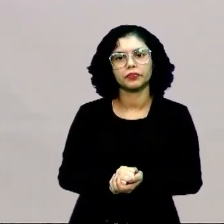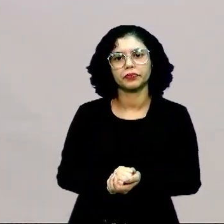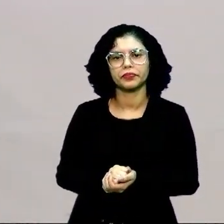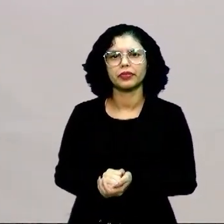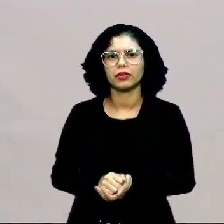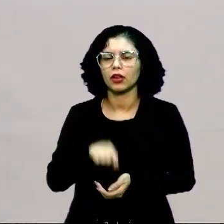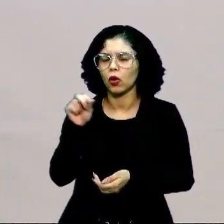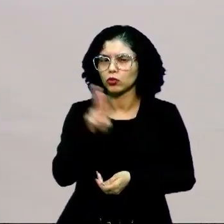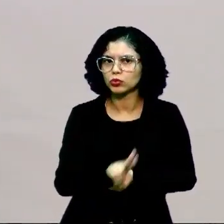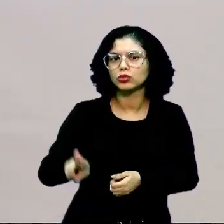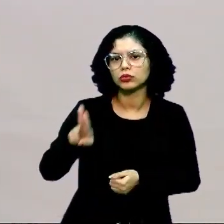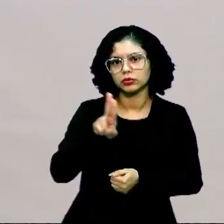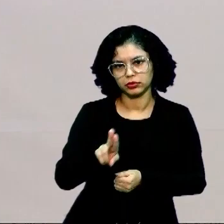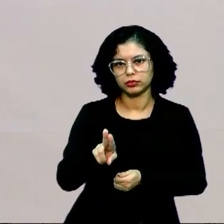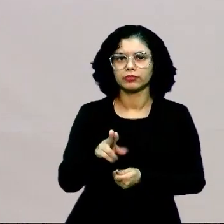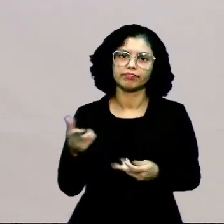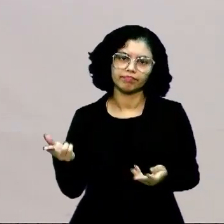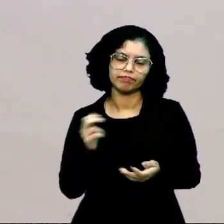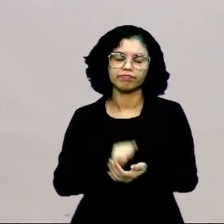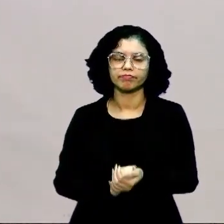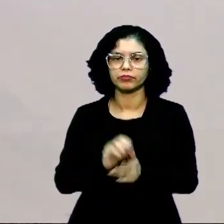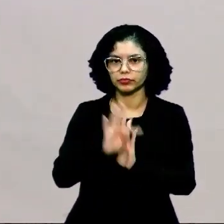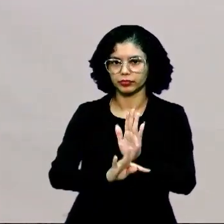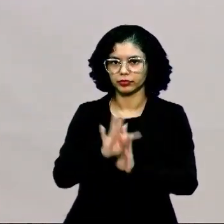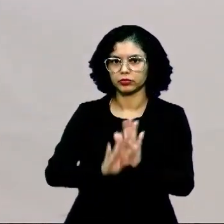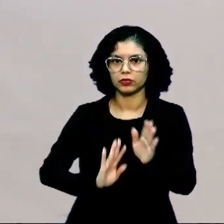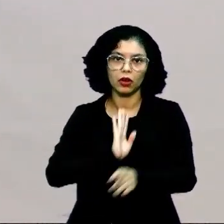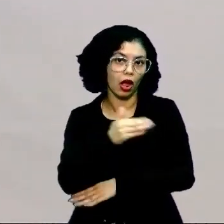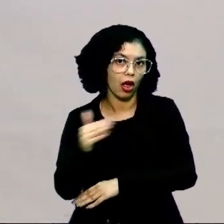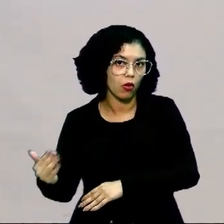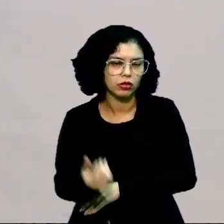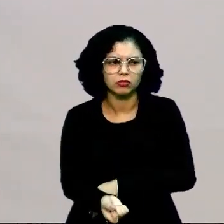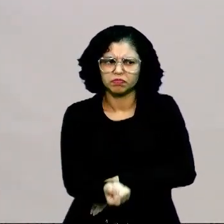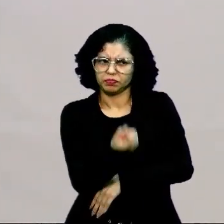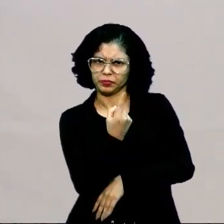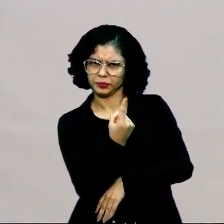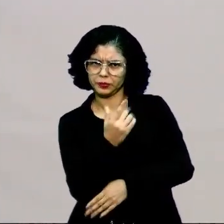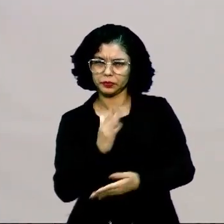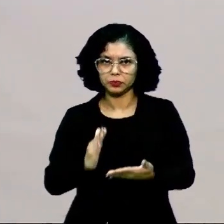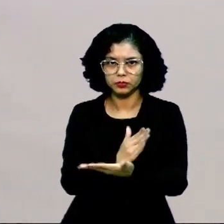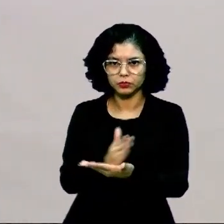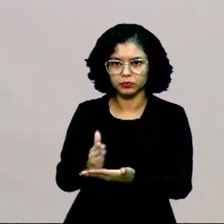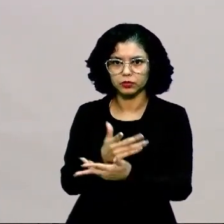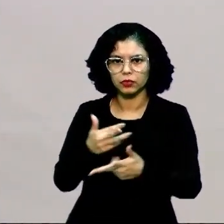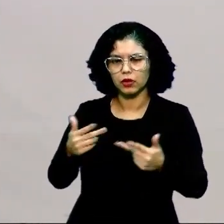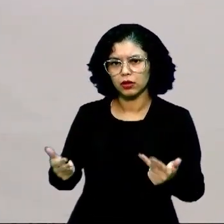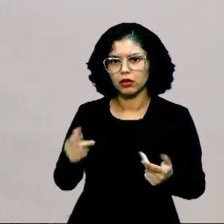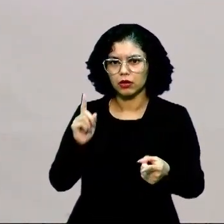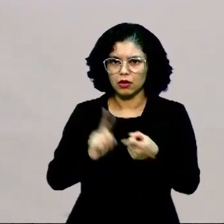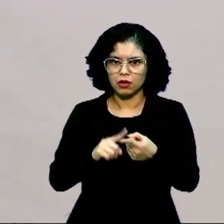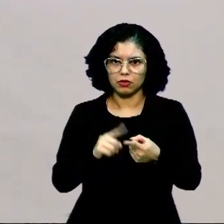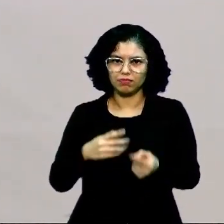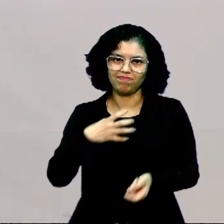estranhamento é utilizada no enunciado da questão. Quando eu estranho alguma coisa, é